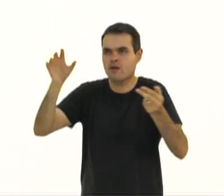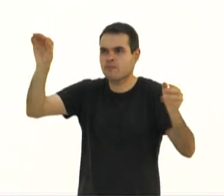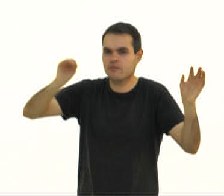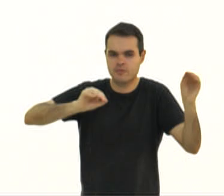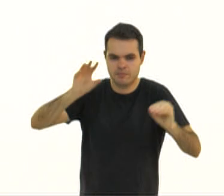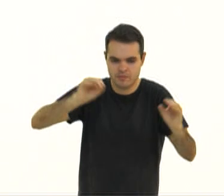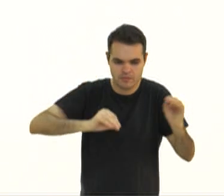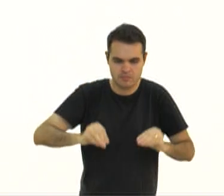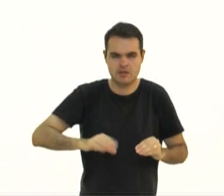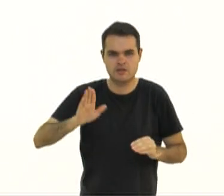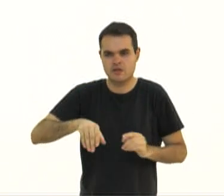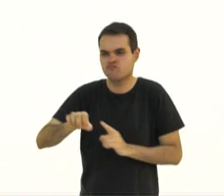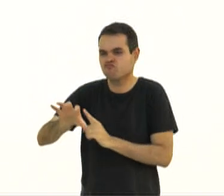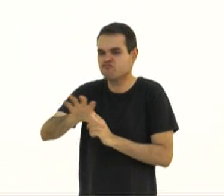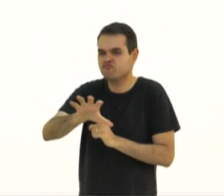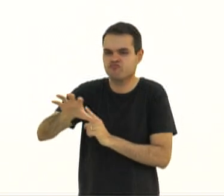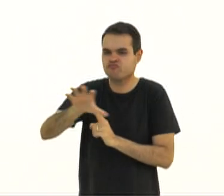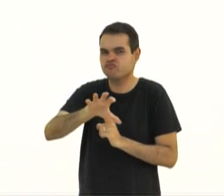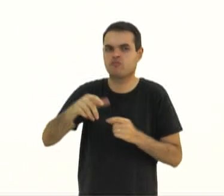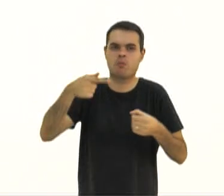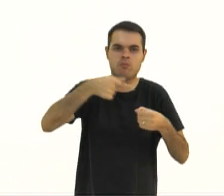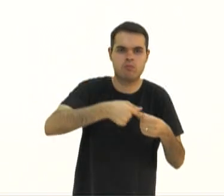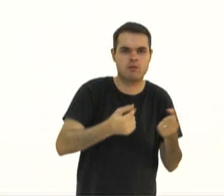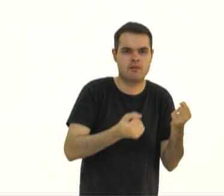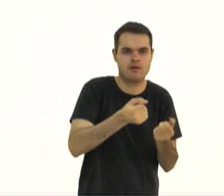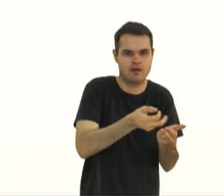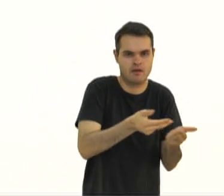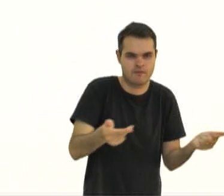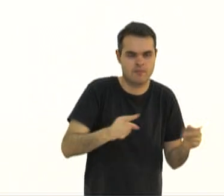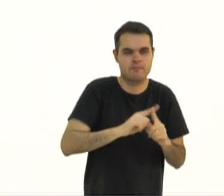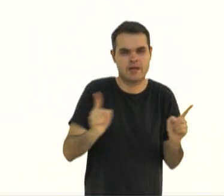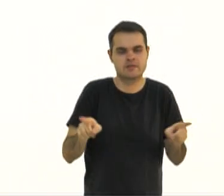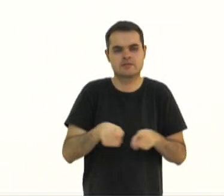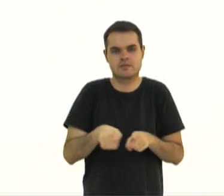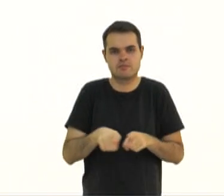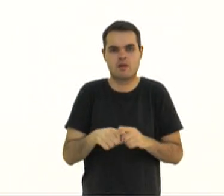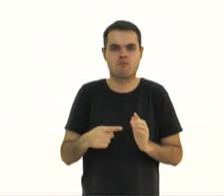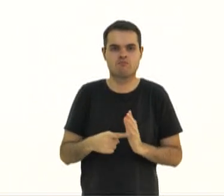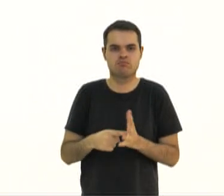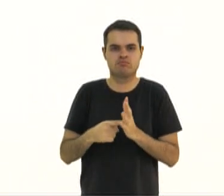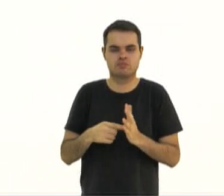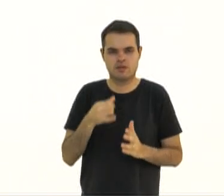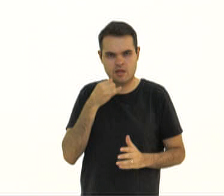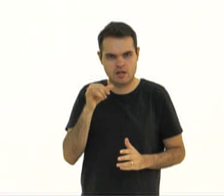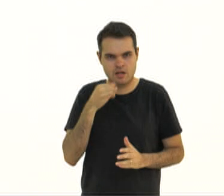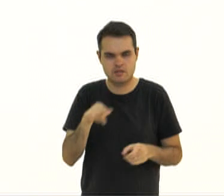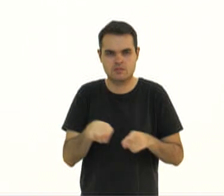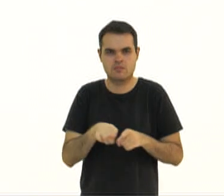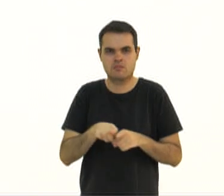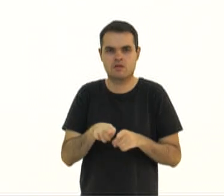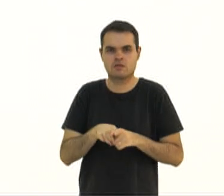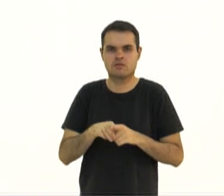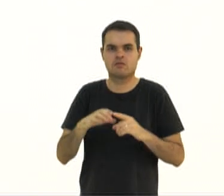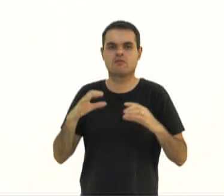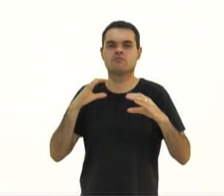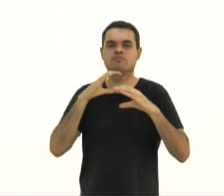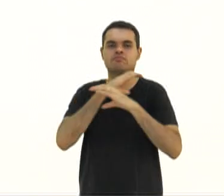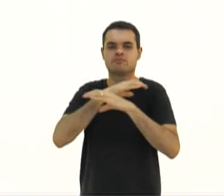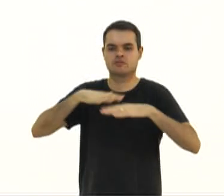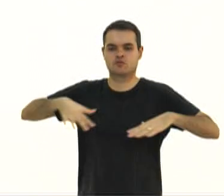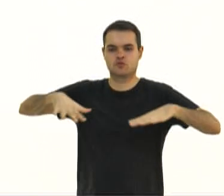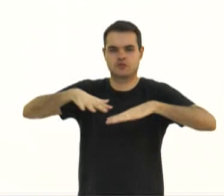como fertilizantes e combustíveis de veículos, mas também para acionar motores elétricos e aquecedor de